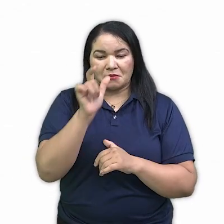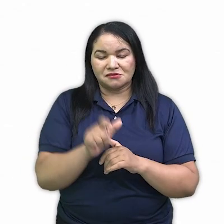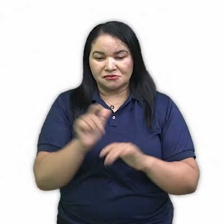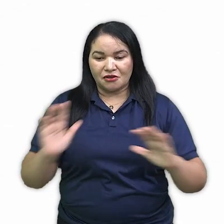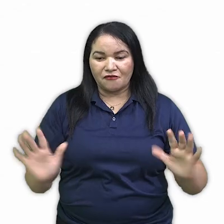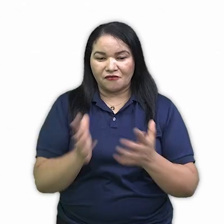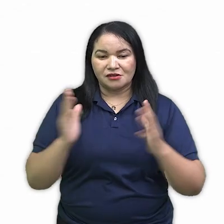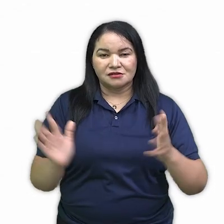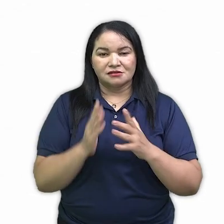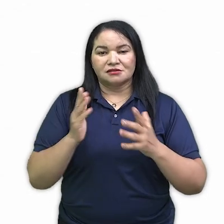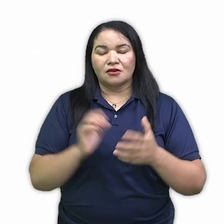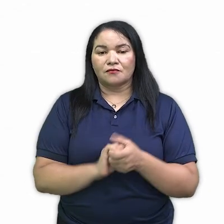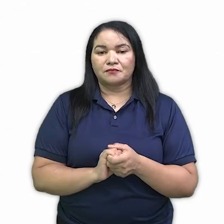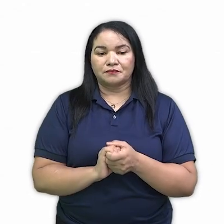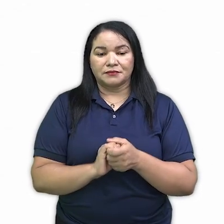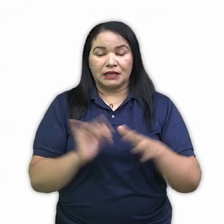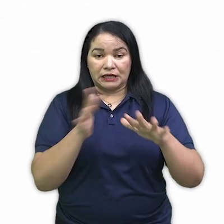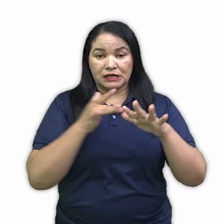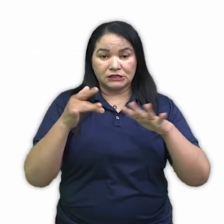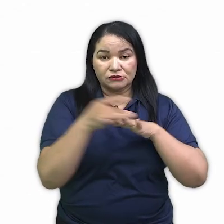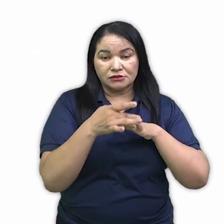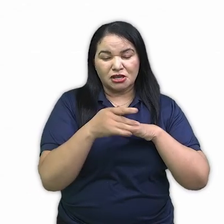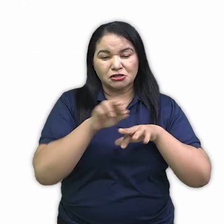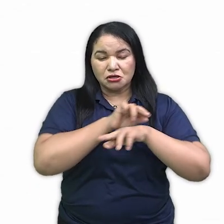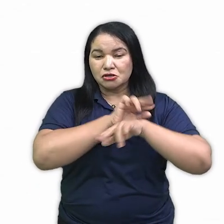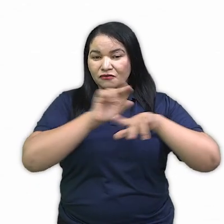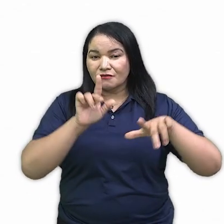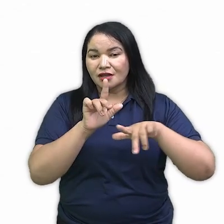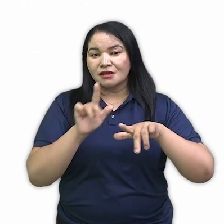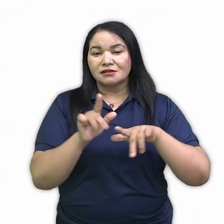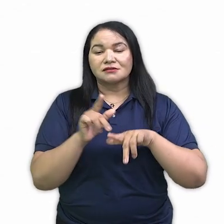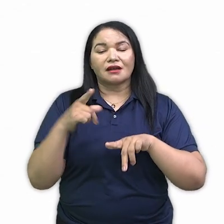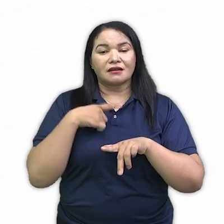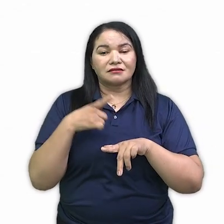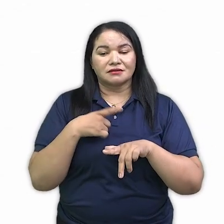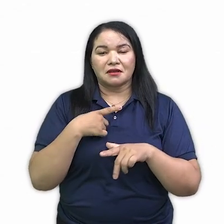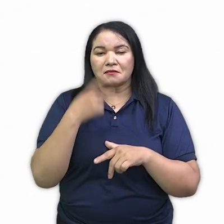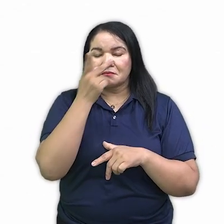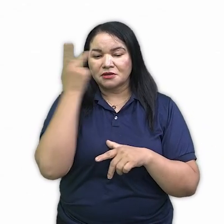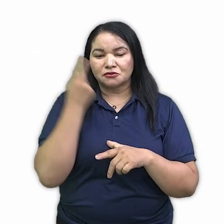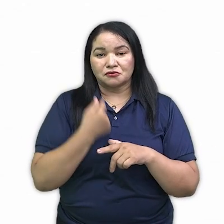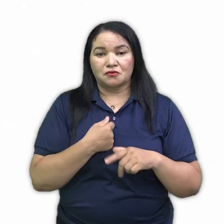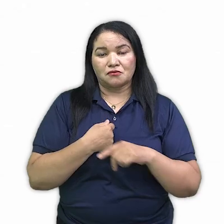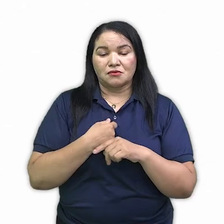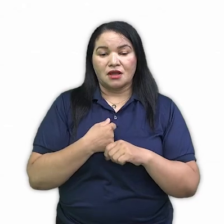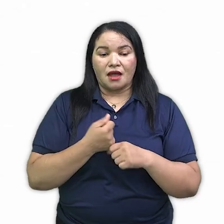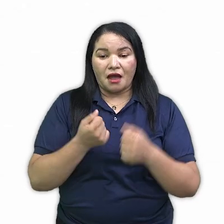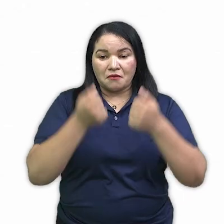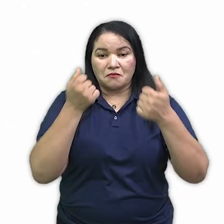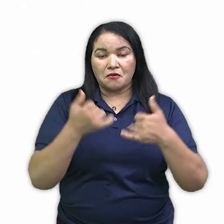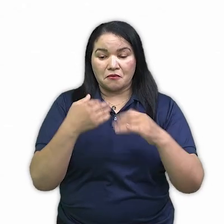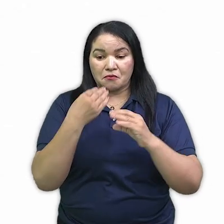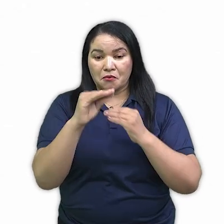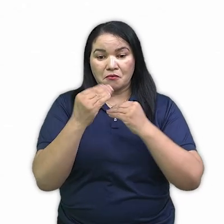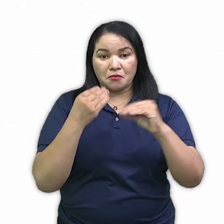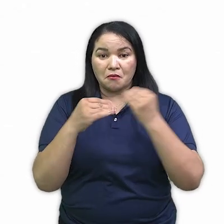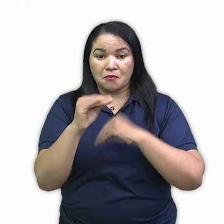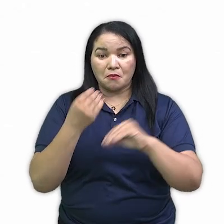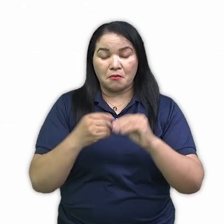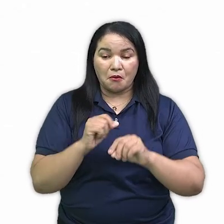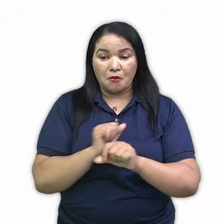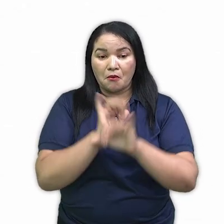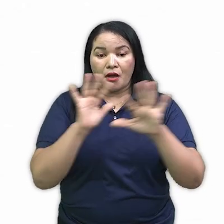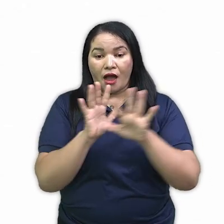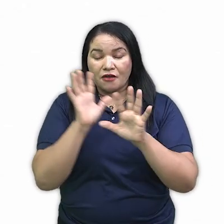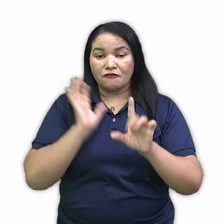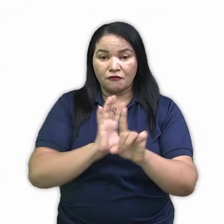Com o advento dessas redes sociais aí, o que mais nós temos agora são influenciadores digitais, virou uma